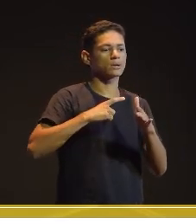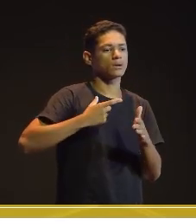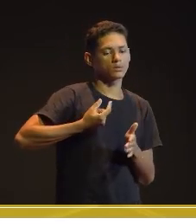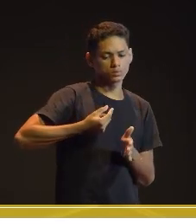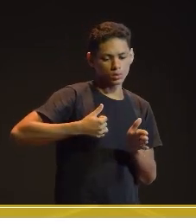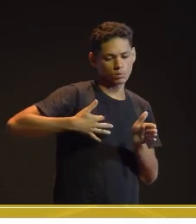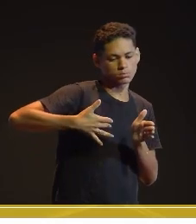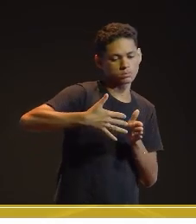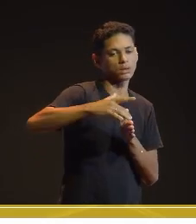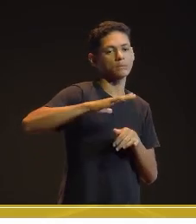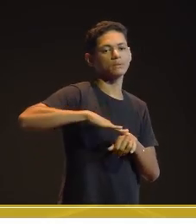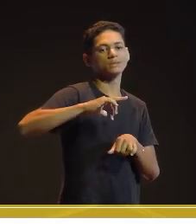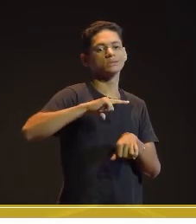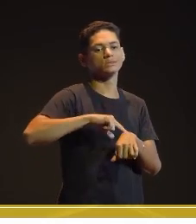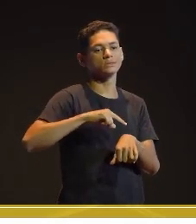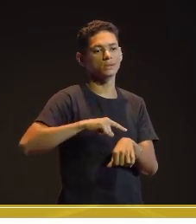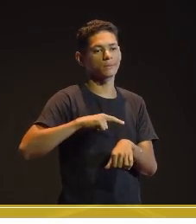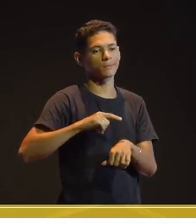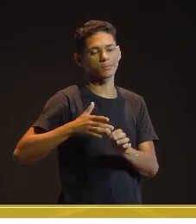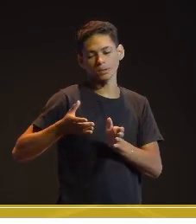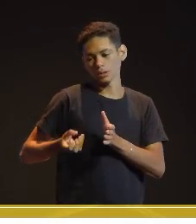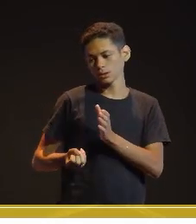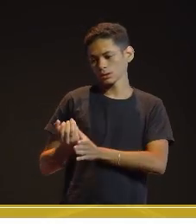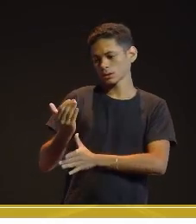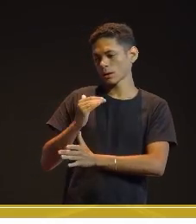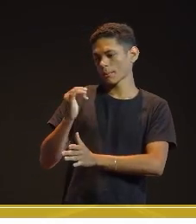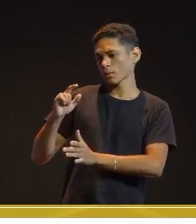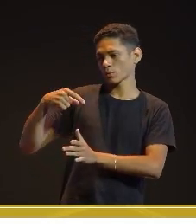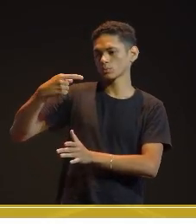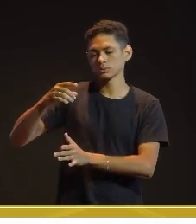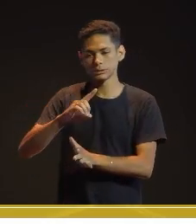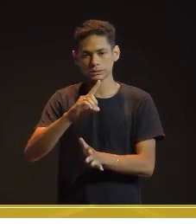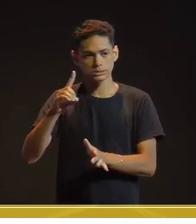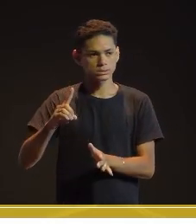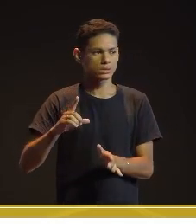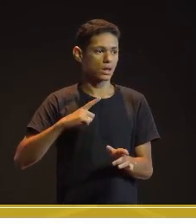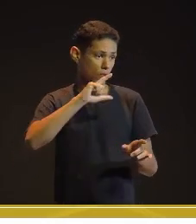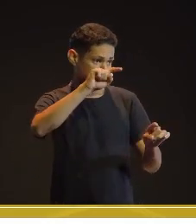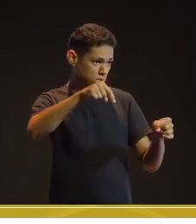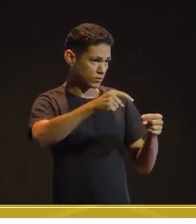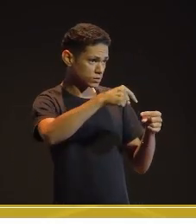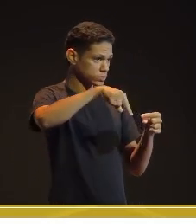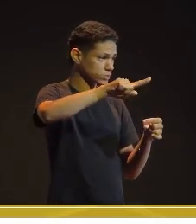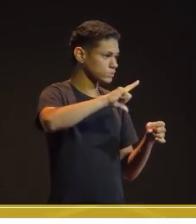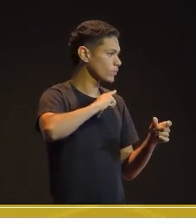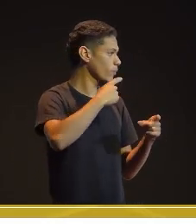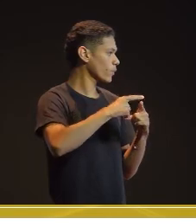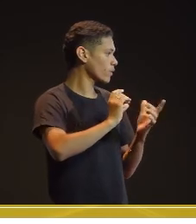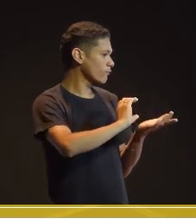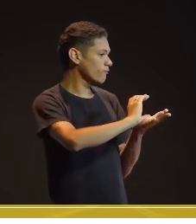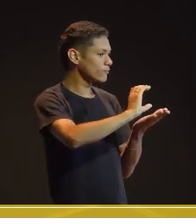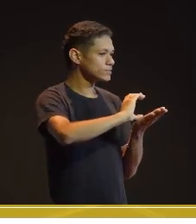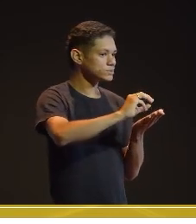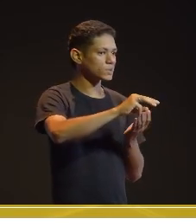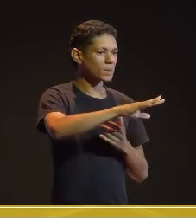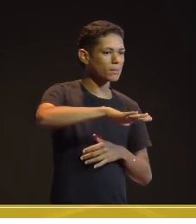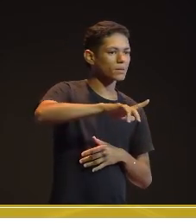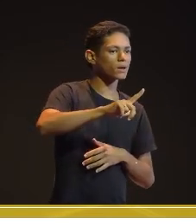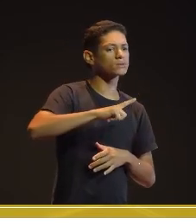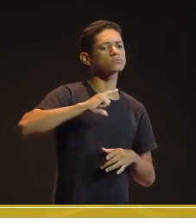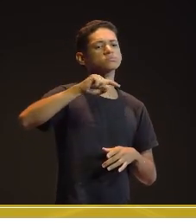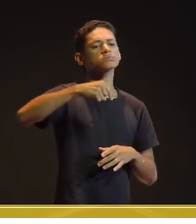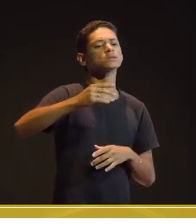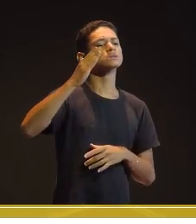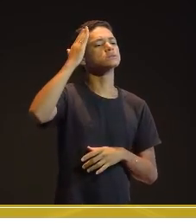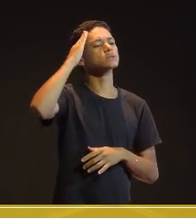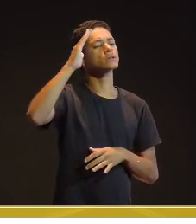mais tempo e não nascem e morrem da noite para o dia. É o desafio de todo mundo que está aqui porque está investindo no seu negócio e aposta e entende